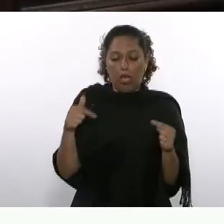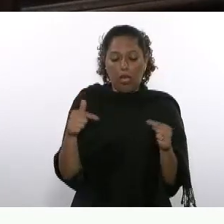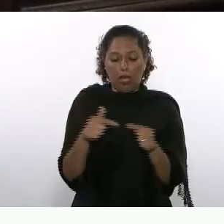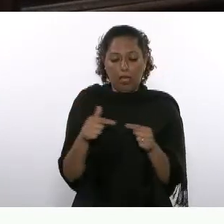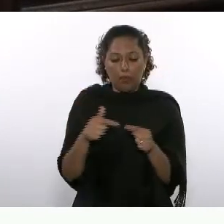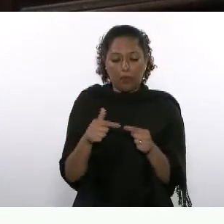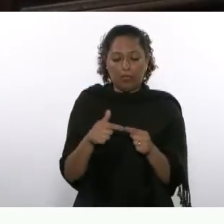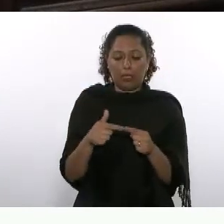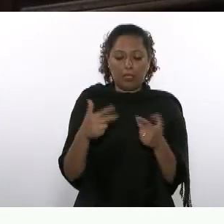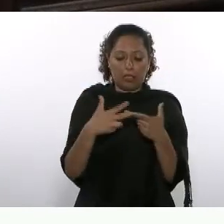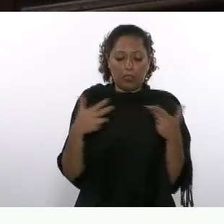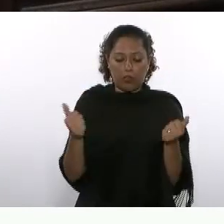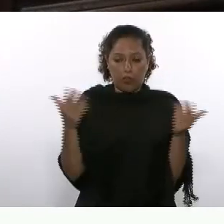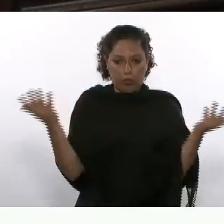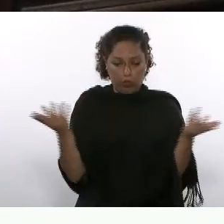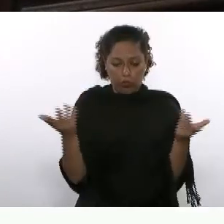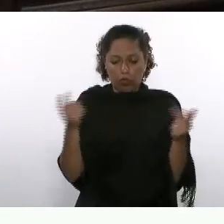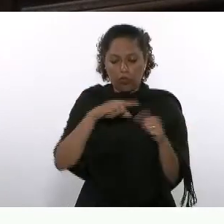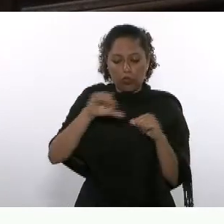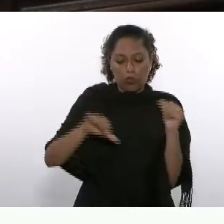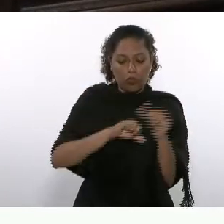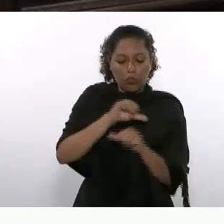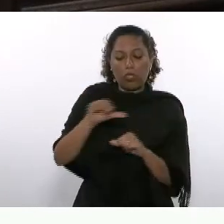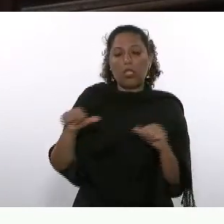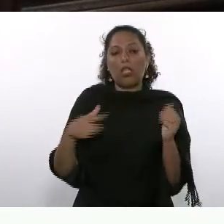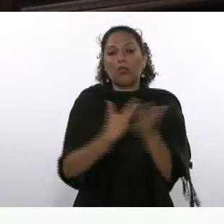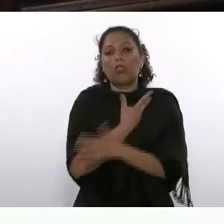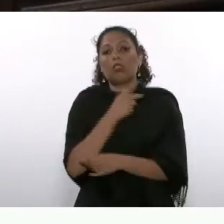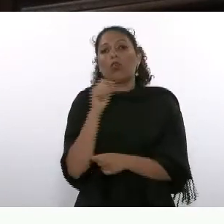realidade factual, o que a gente pode fazer para melhorar